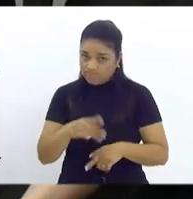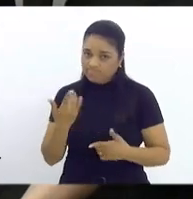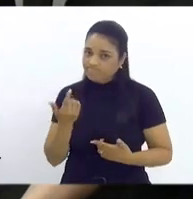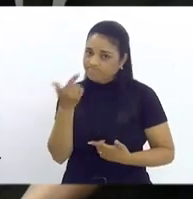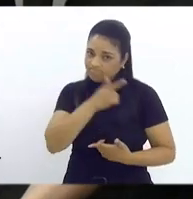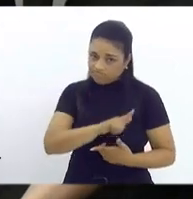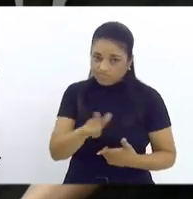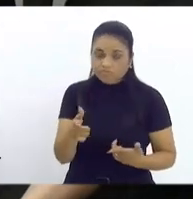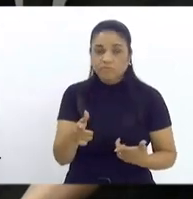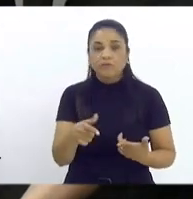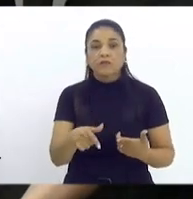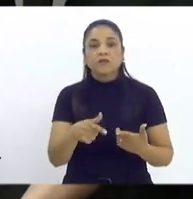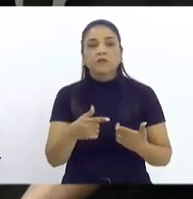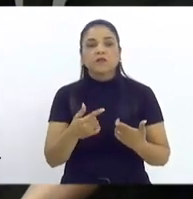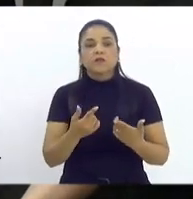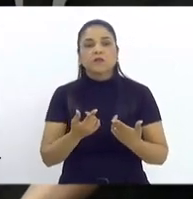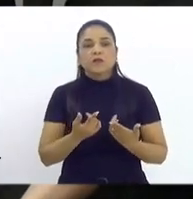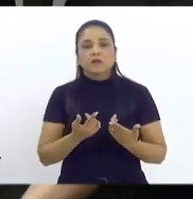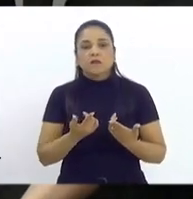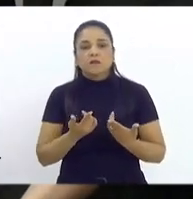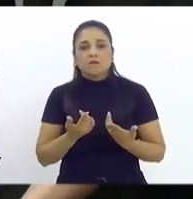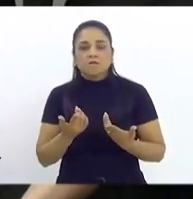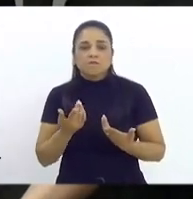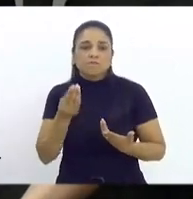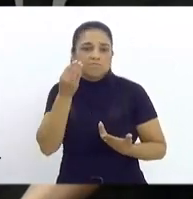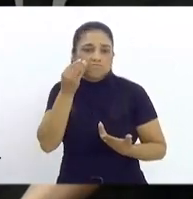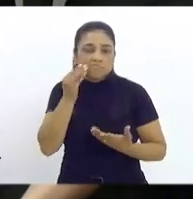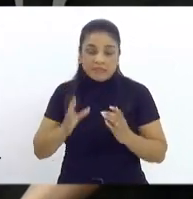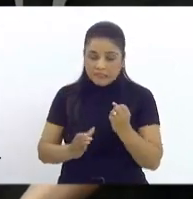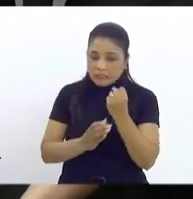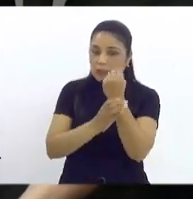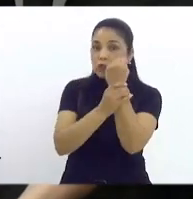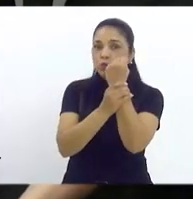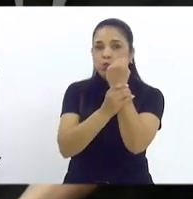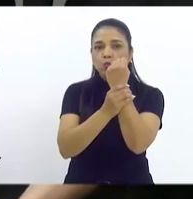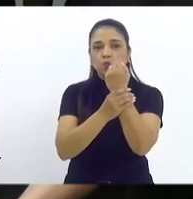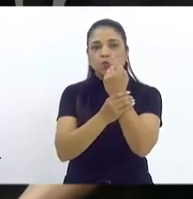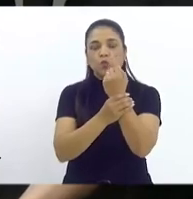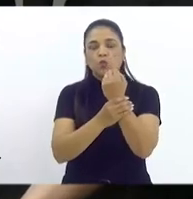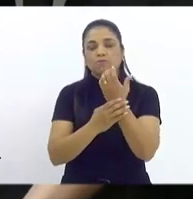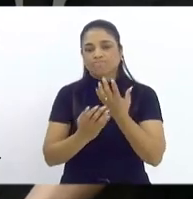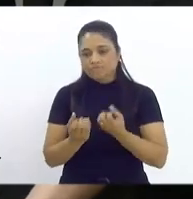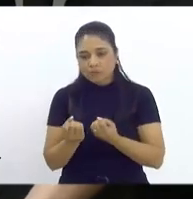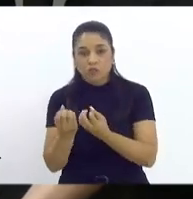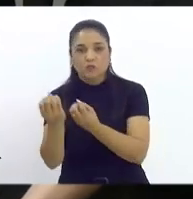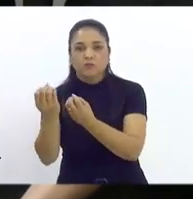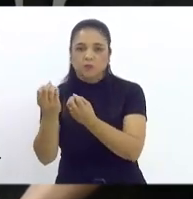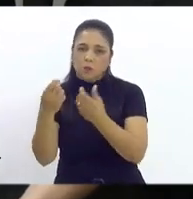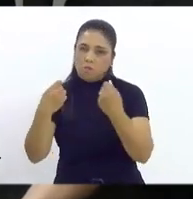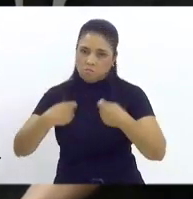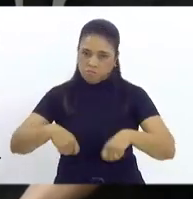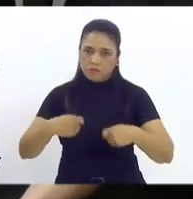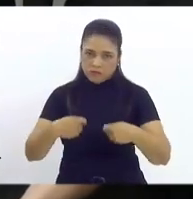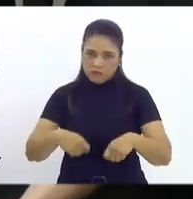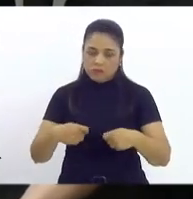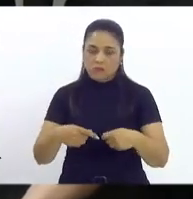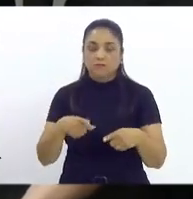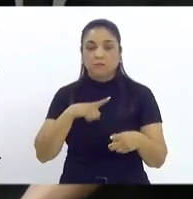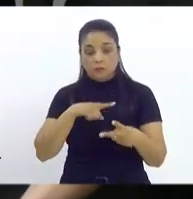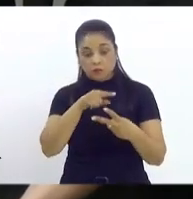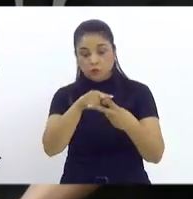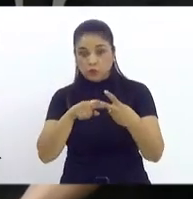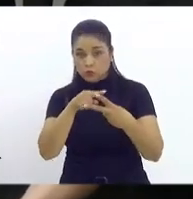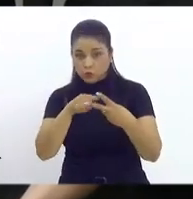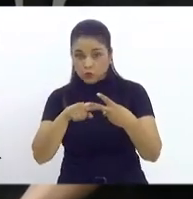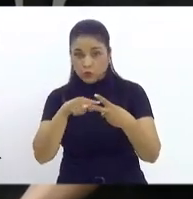Atender essa demanda de forma segura e constante, como tem que ser uma distribuidora de gás. Depois, nós temos duas transportadoras que